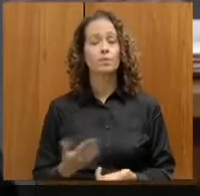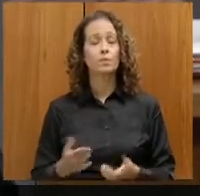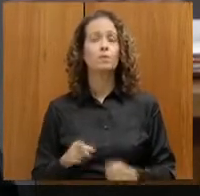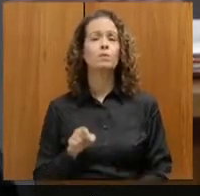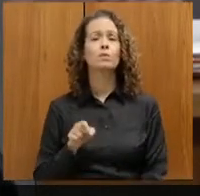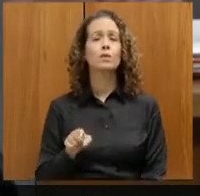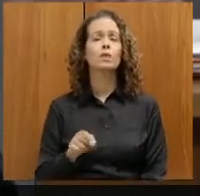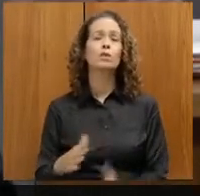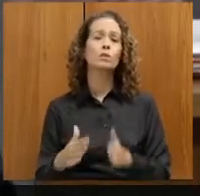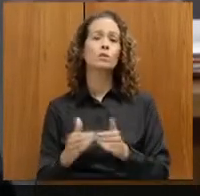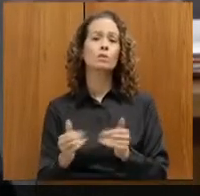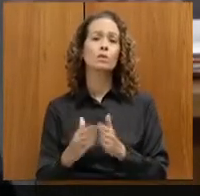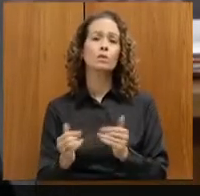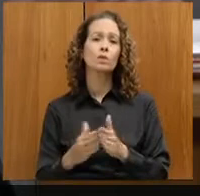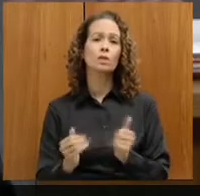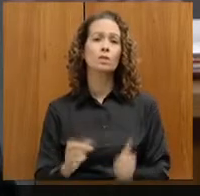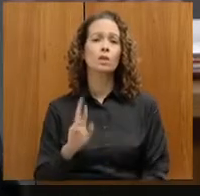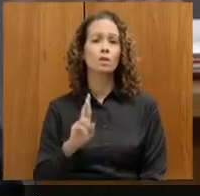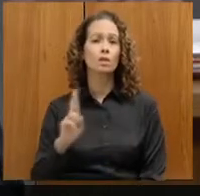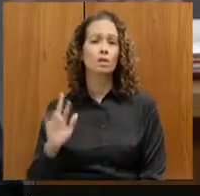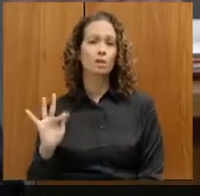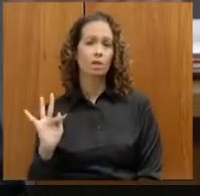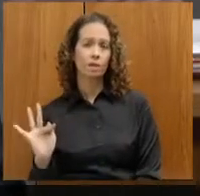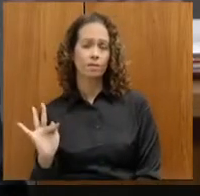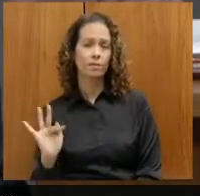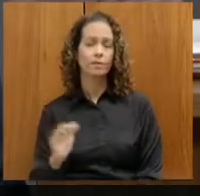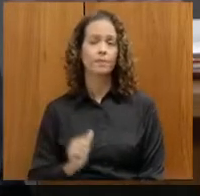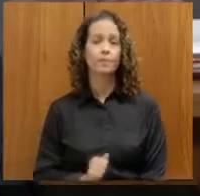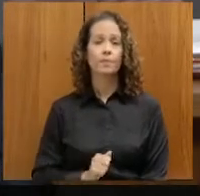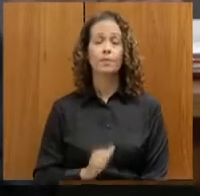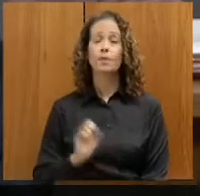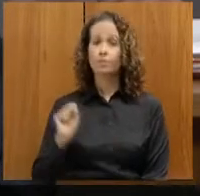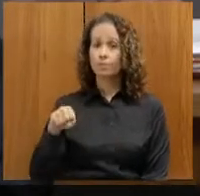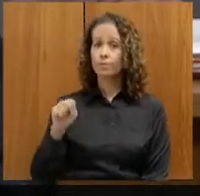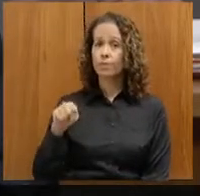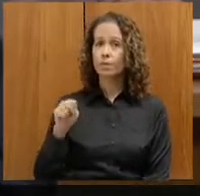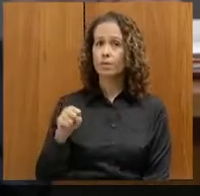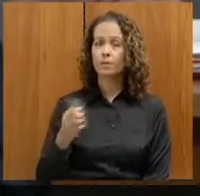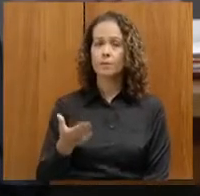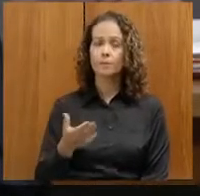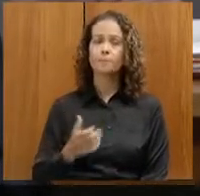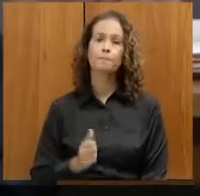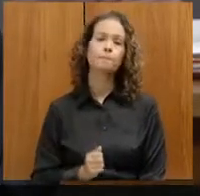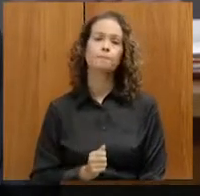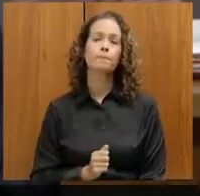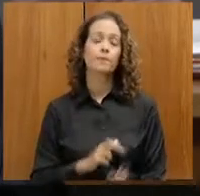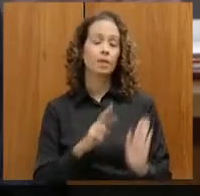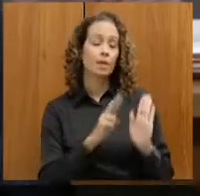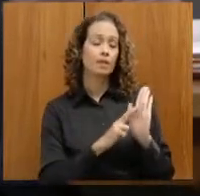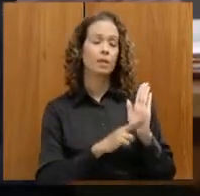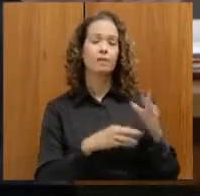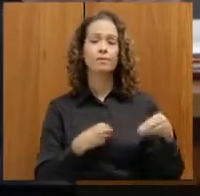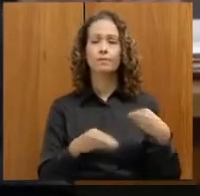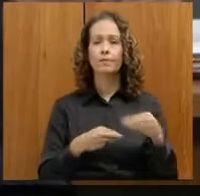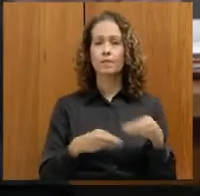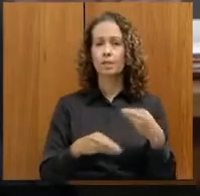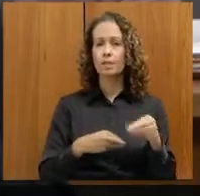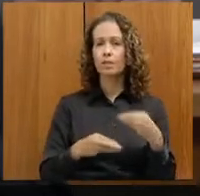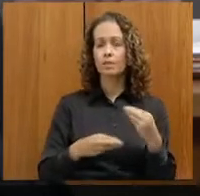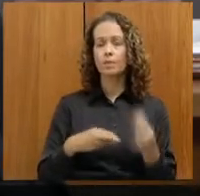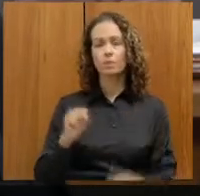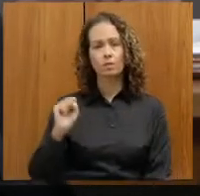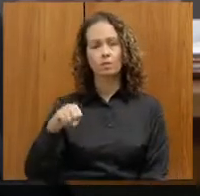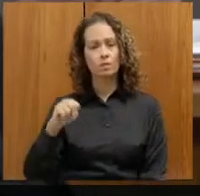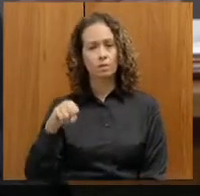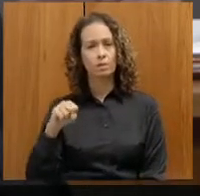que solicita adesão ao regime de recuperação fiscal É sim com relação a regras mais flexíveis no Todo